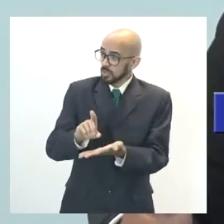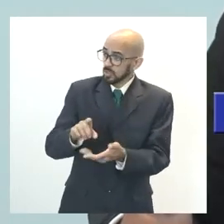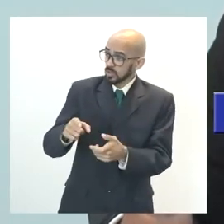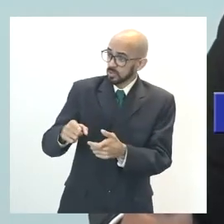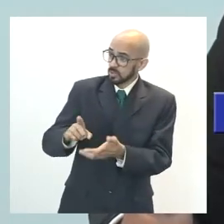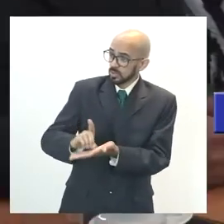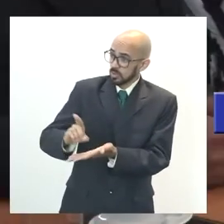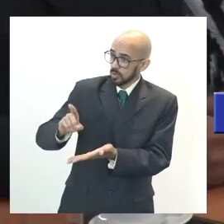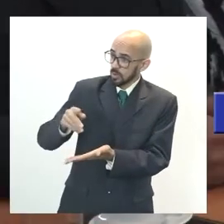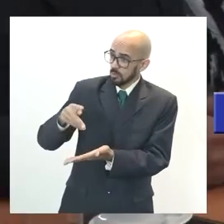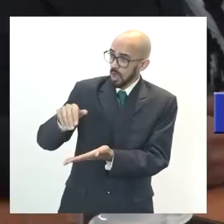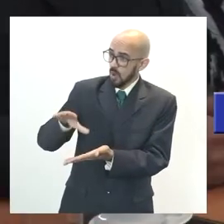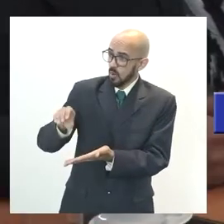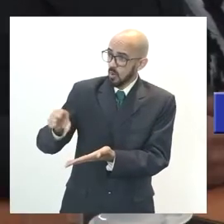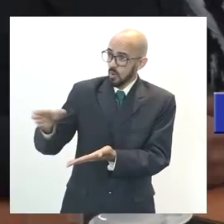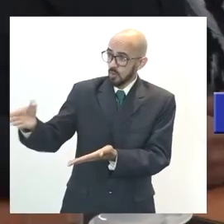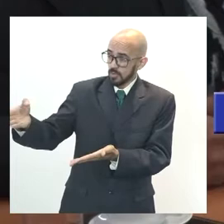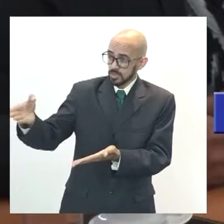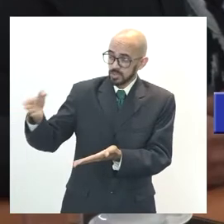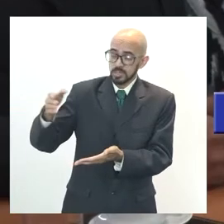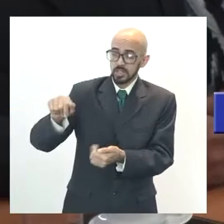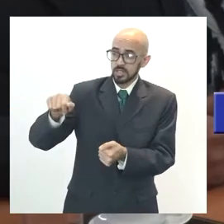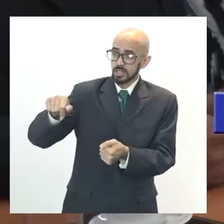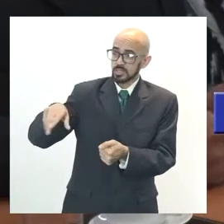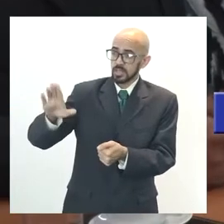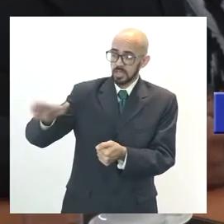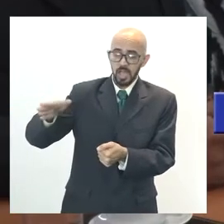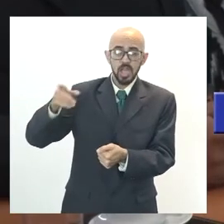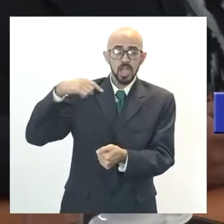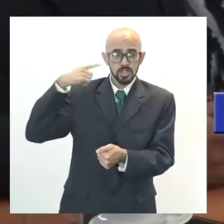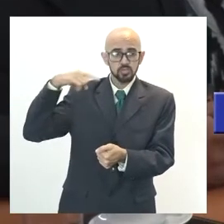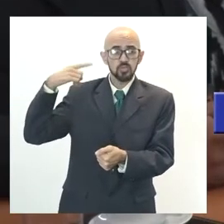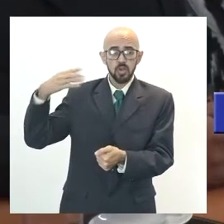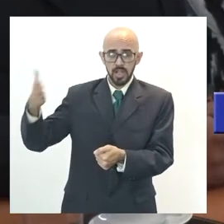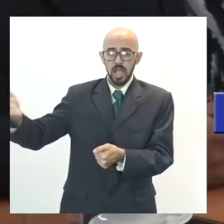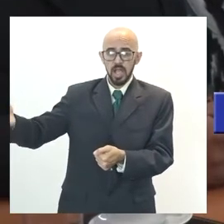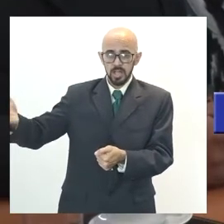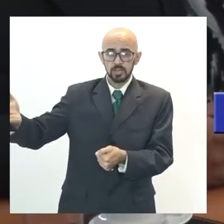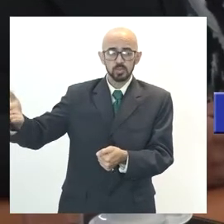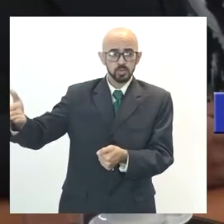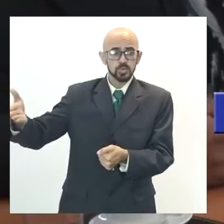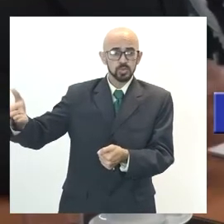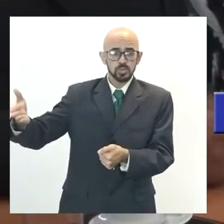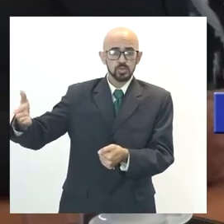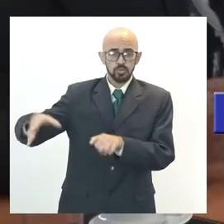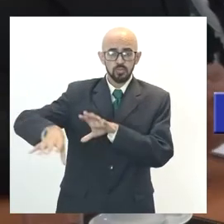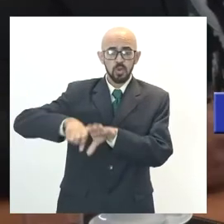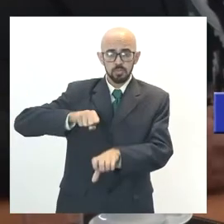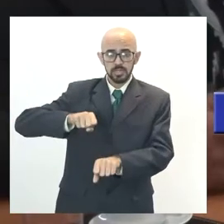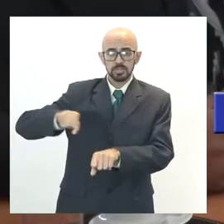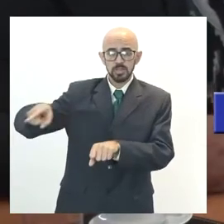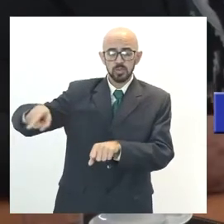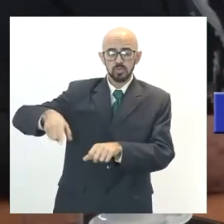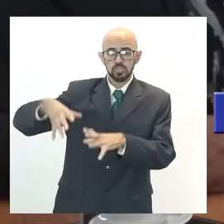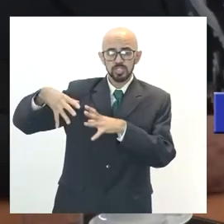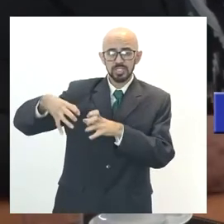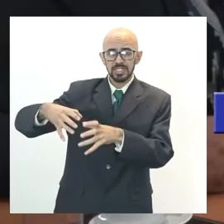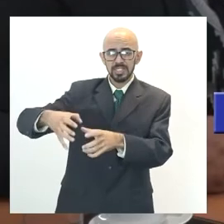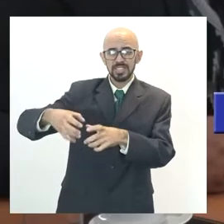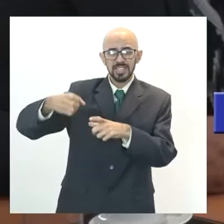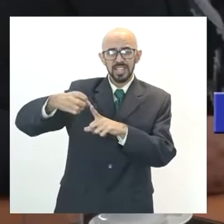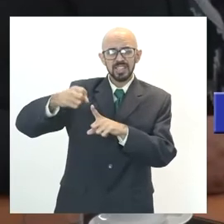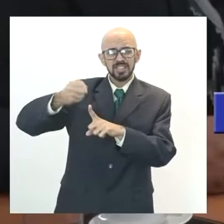vossa excelência que é foi um advogado é o advogado Nato de brigas de guerra de